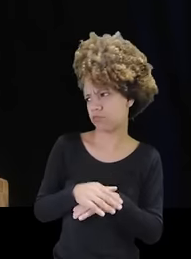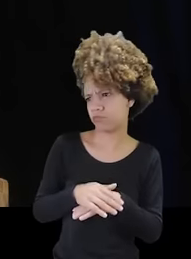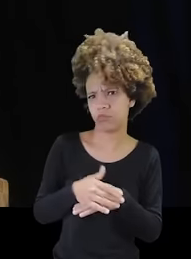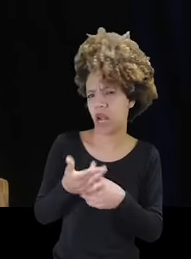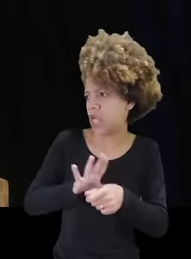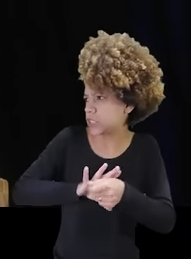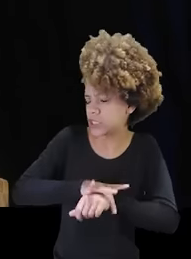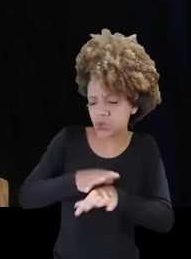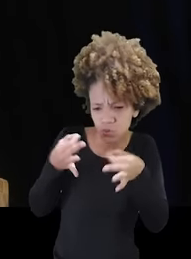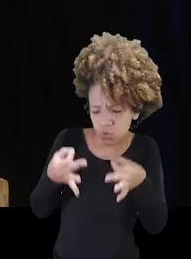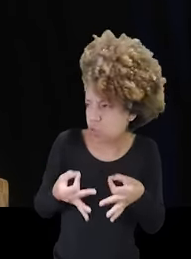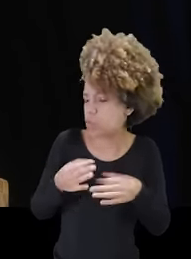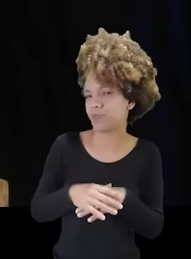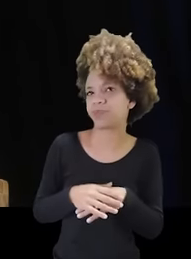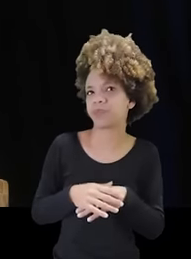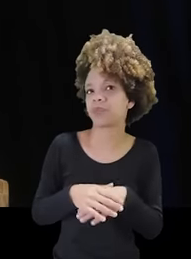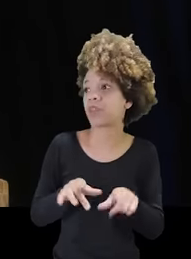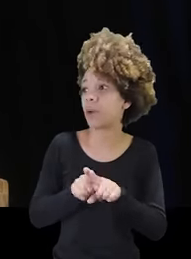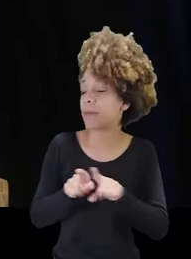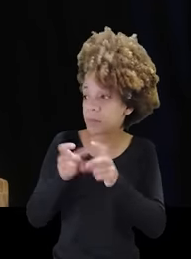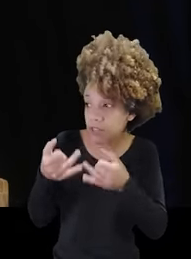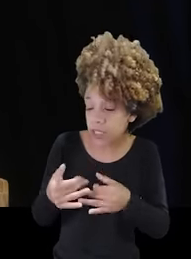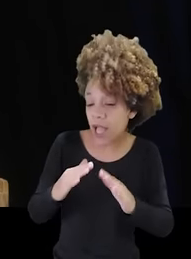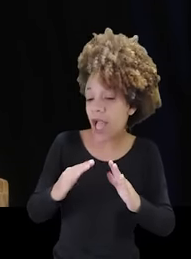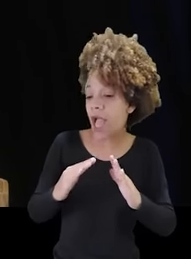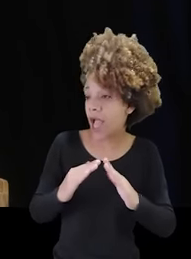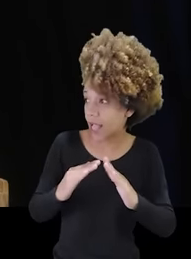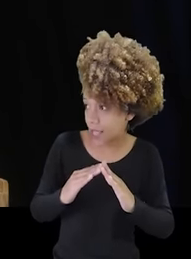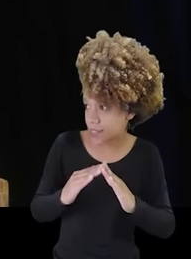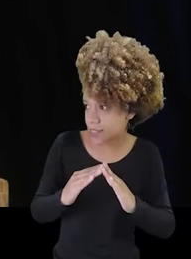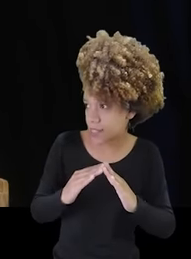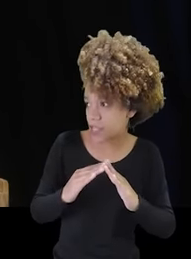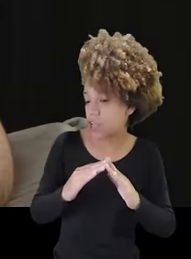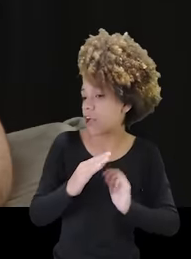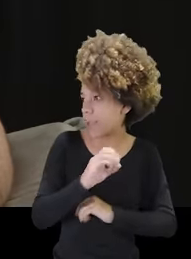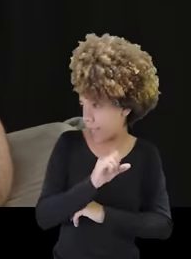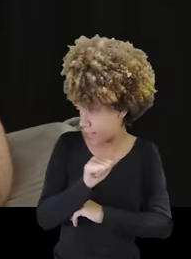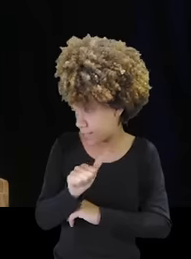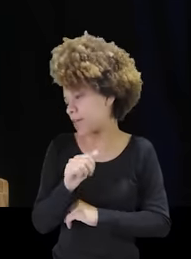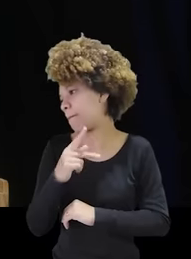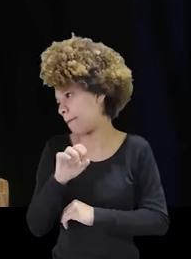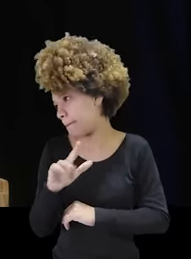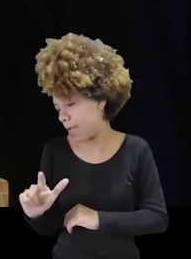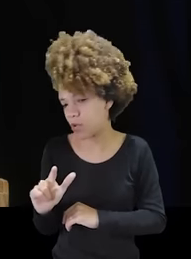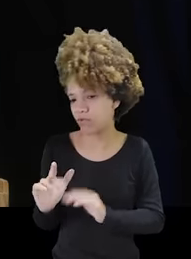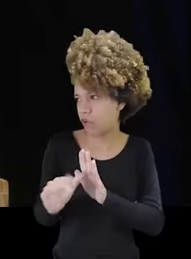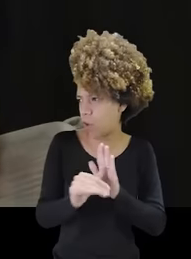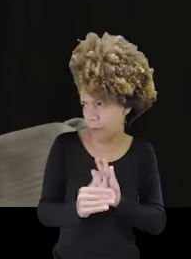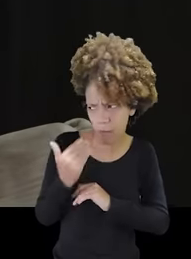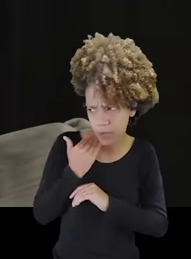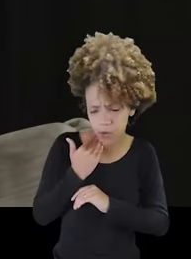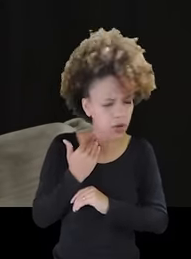super segura assim não até que quando eles falaram que ia fazer la casa de papel coreano eu fiquei como vocês vão roubar o quê eles vão roubar o banco Não dá